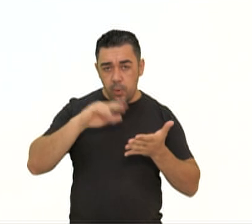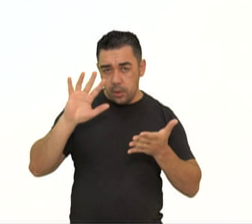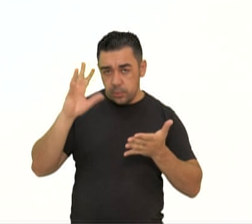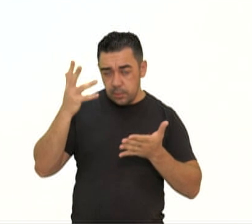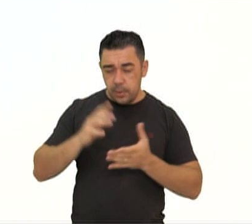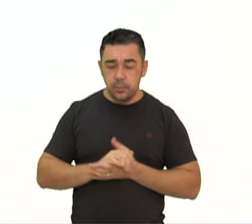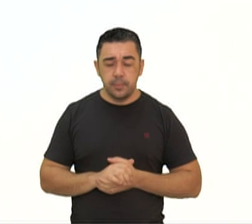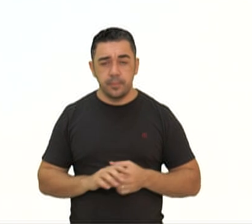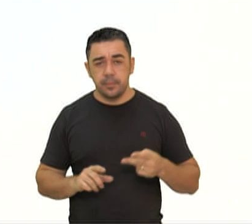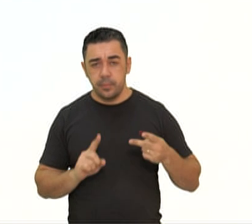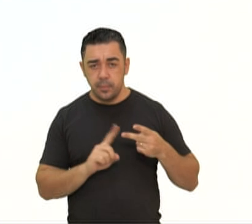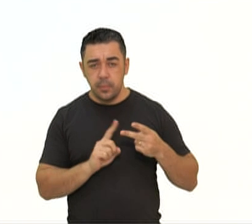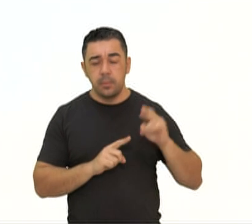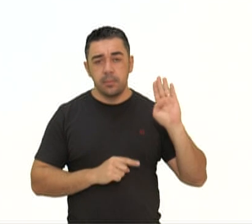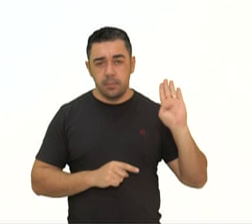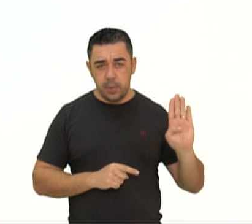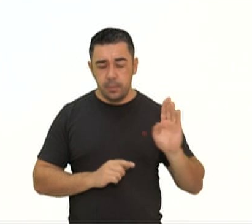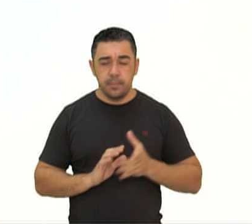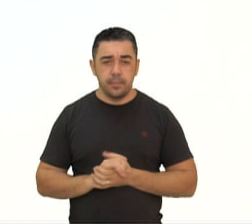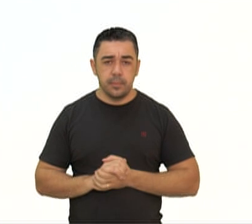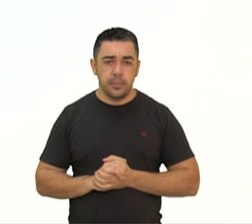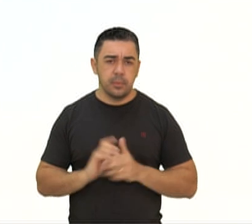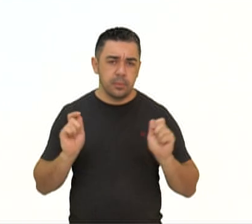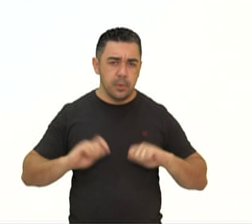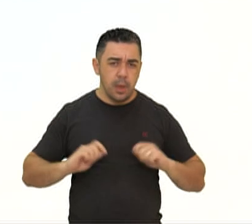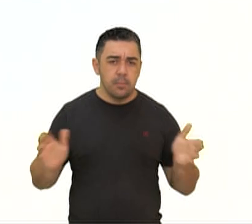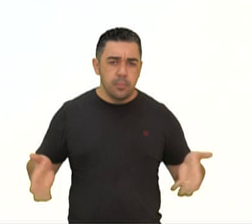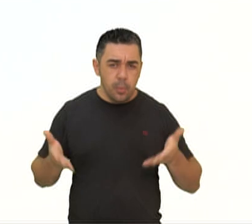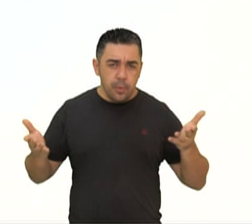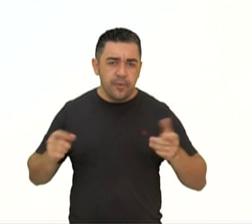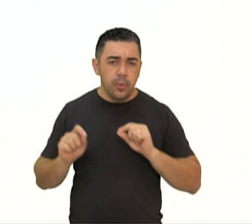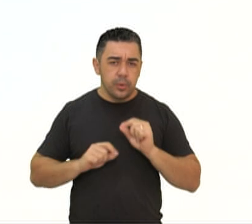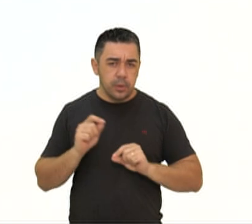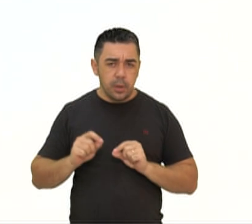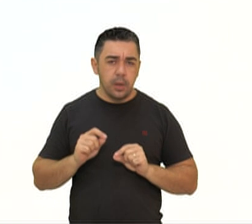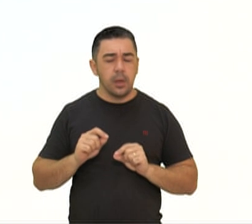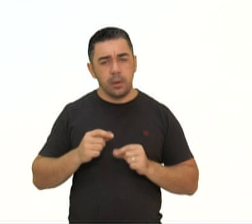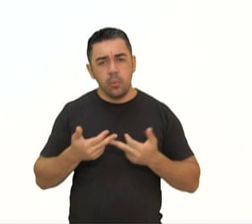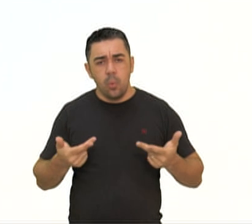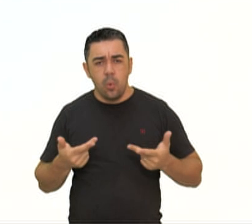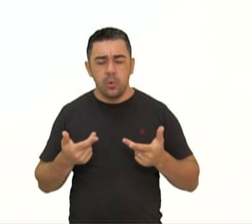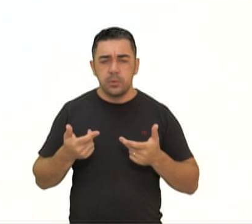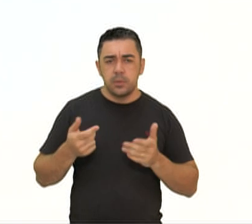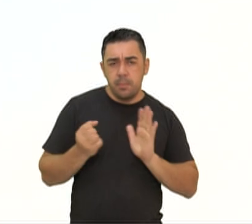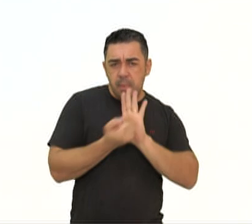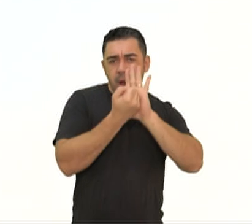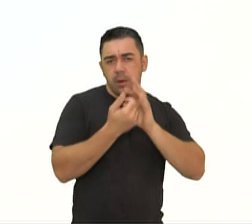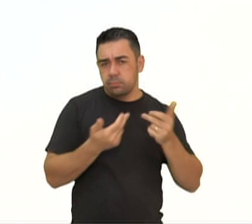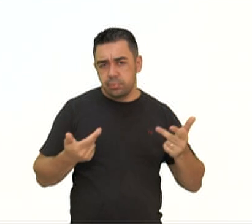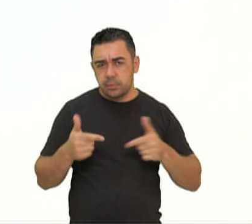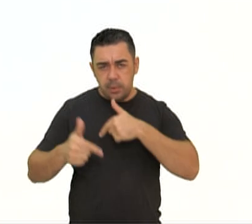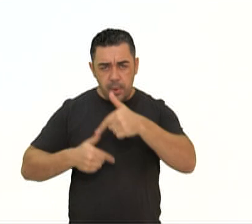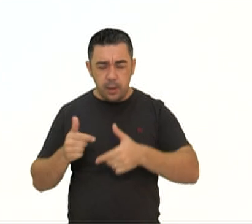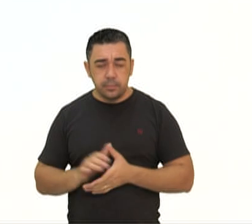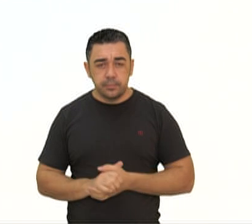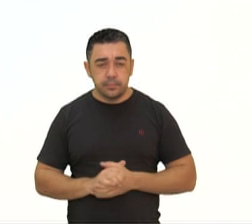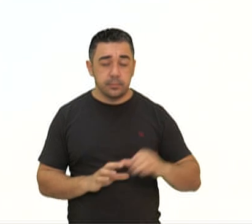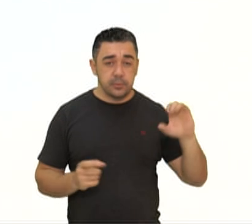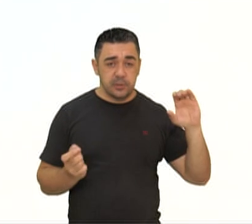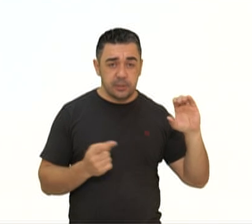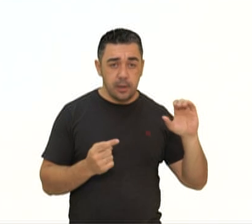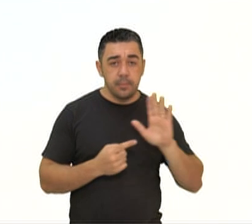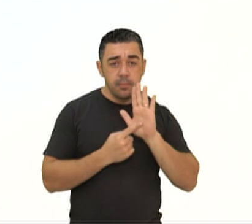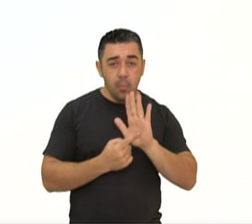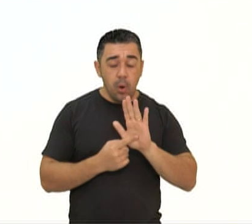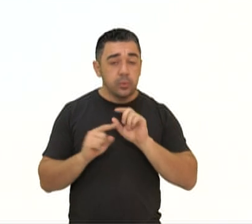acontecimento. Alternativa B, promove uma marca, produto ou serviço. Letra C, apresenta um ponto